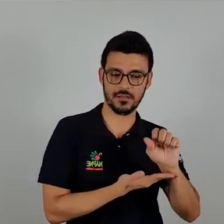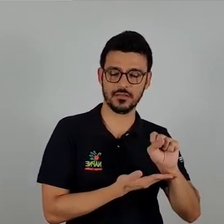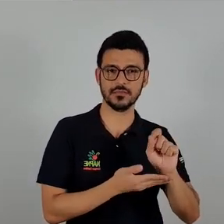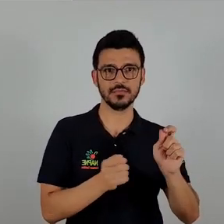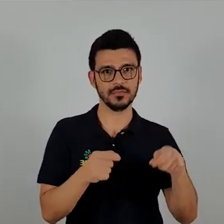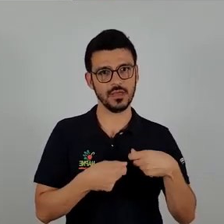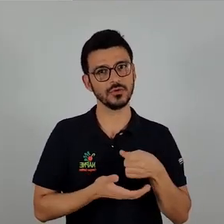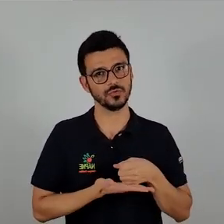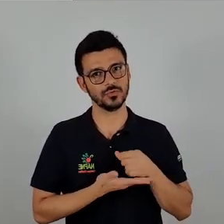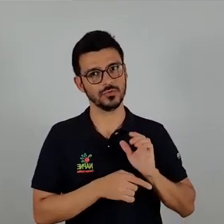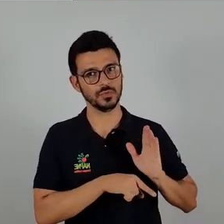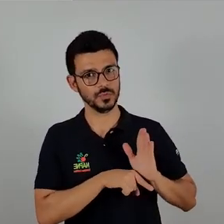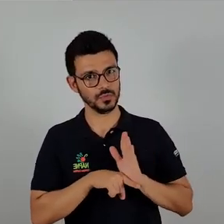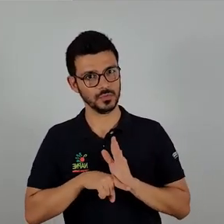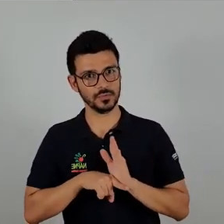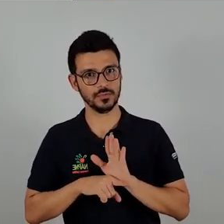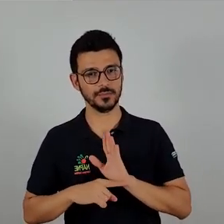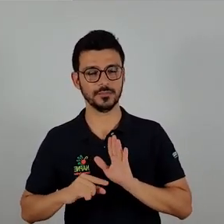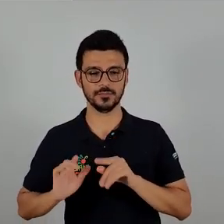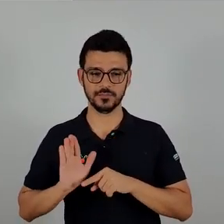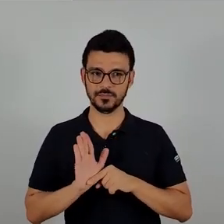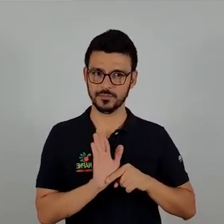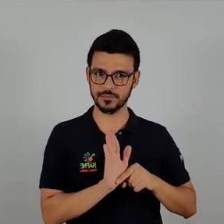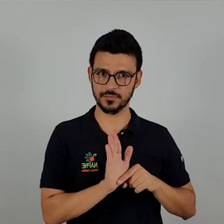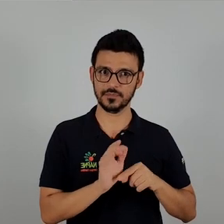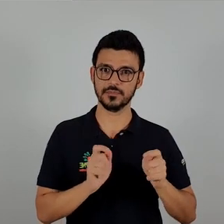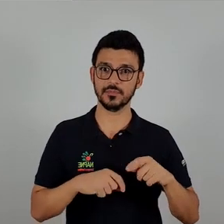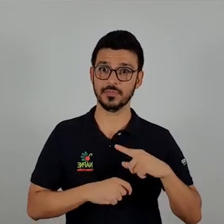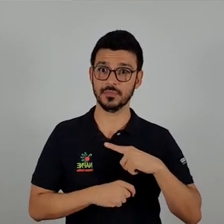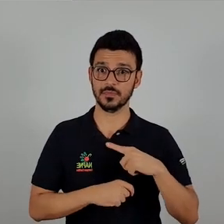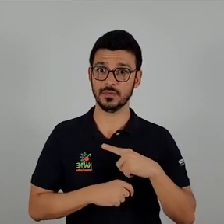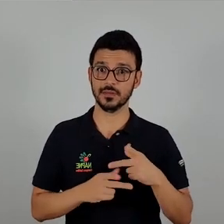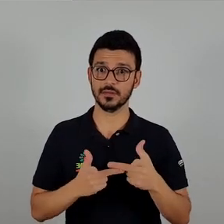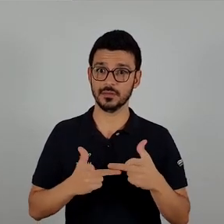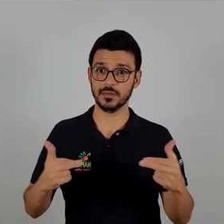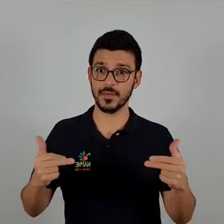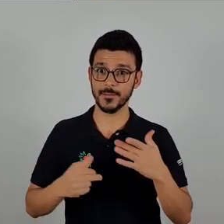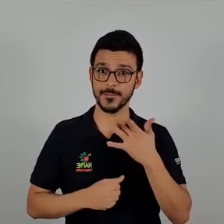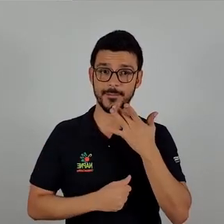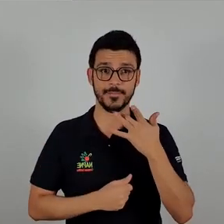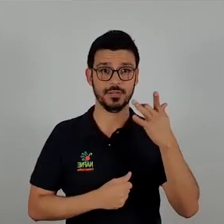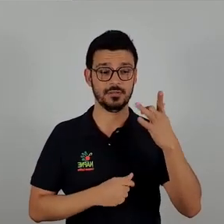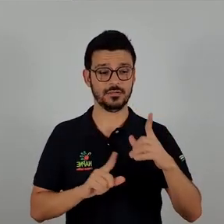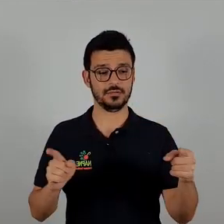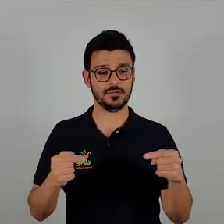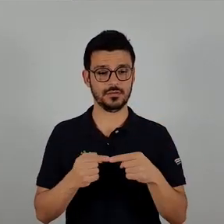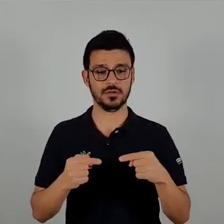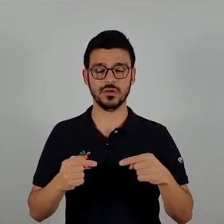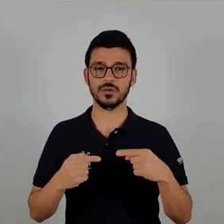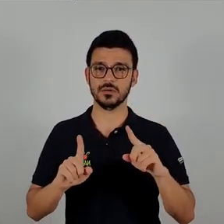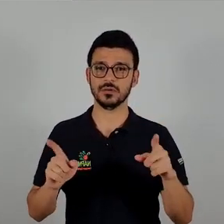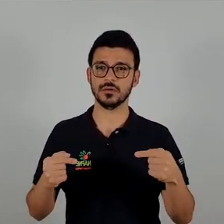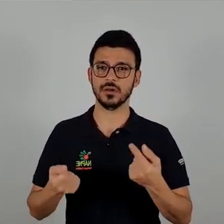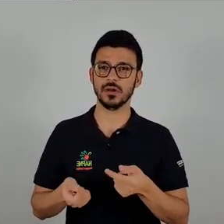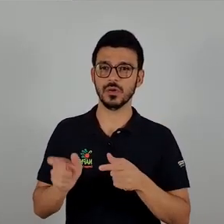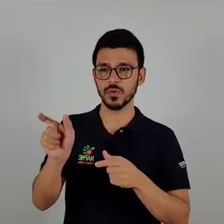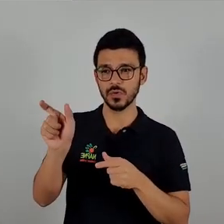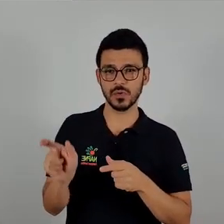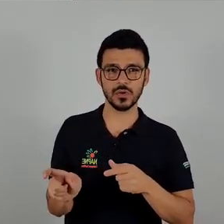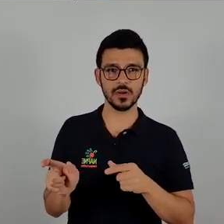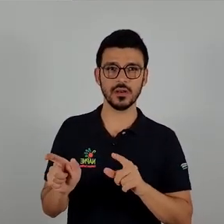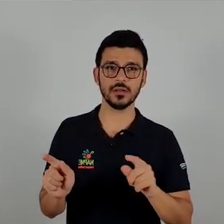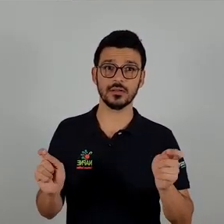Ele gosta mais de uma emoção, como por exemplo uma alegria, uma euforia. Ele gosta mais da região anatômica da